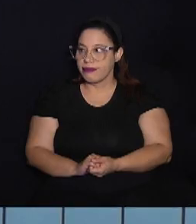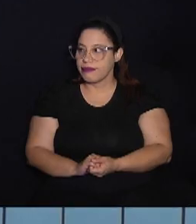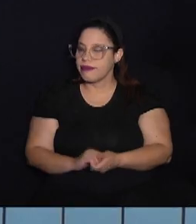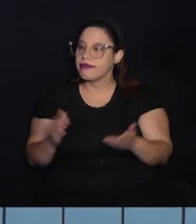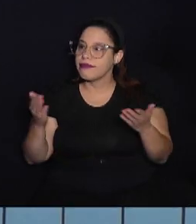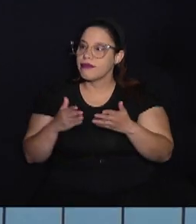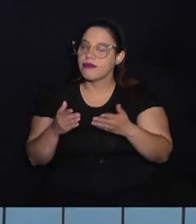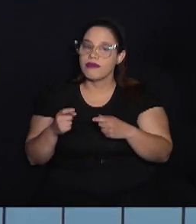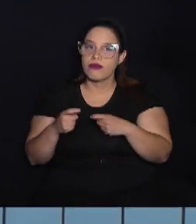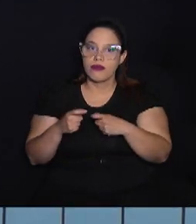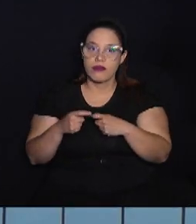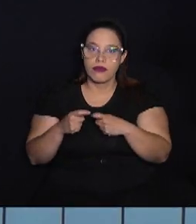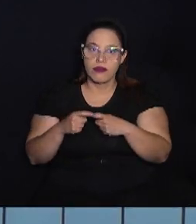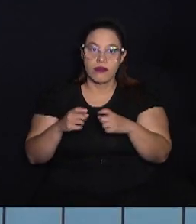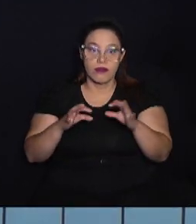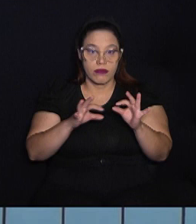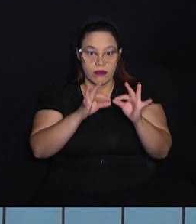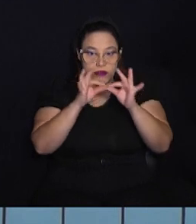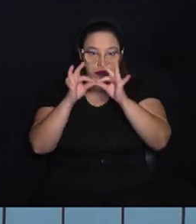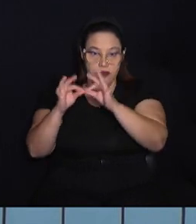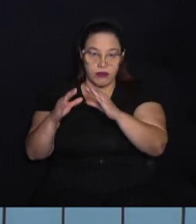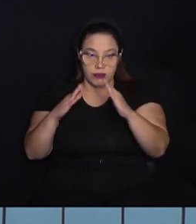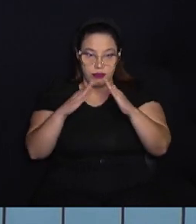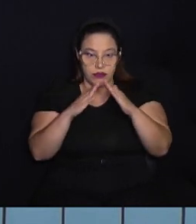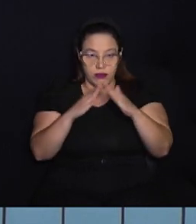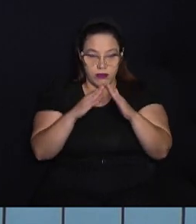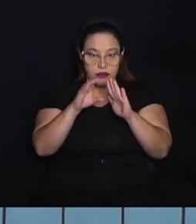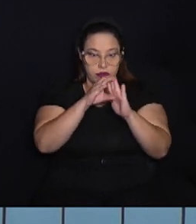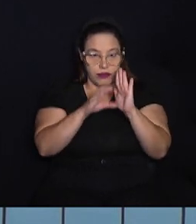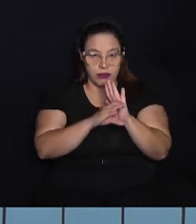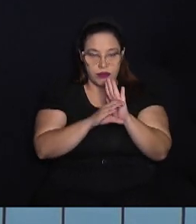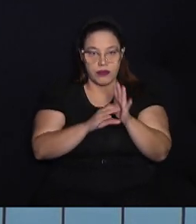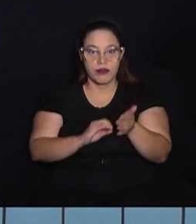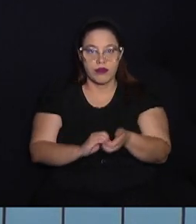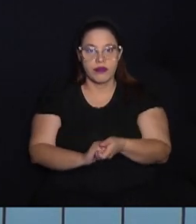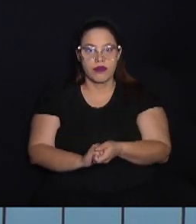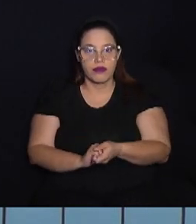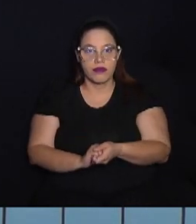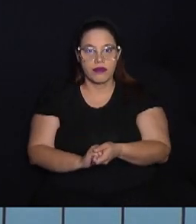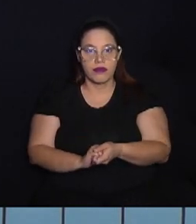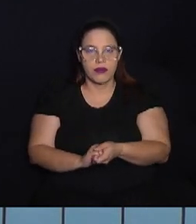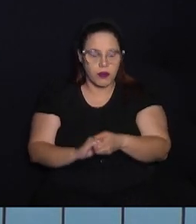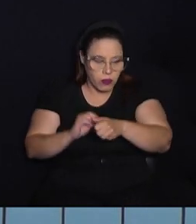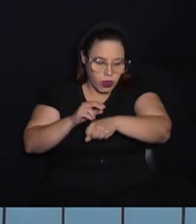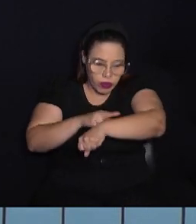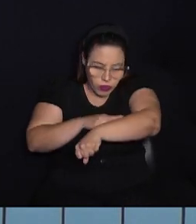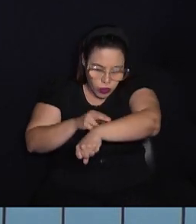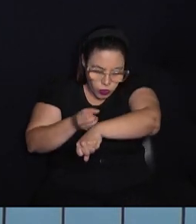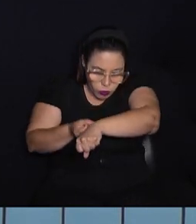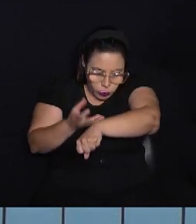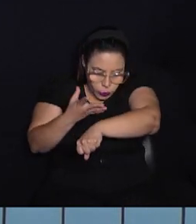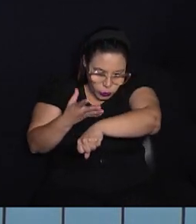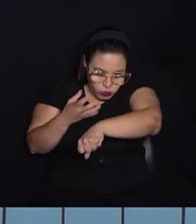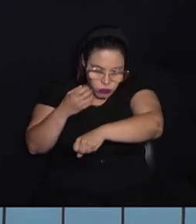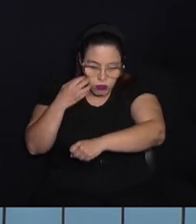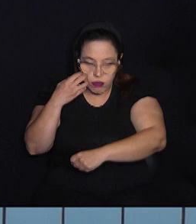Agora, doutora, para quem está em casa acompanhando o nosso programa, né? Se apareceu alguma mancha,